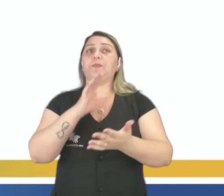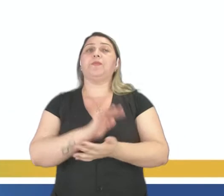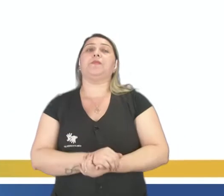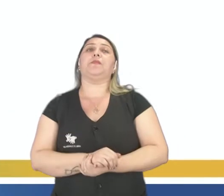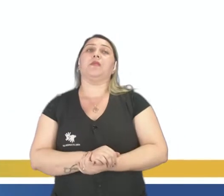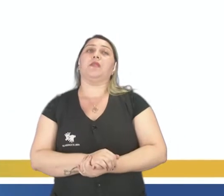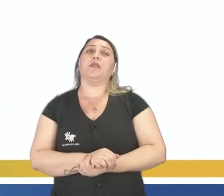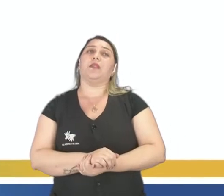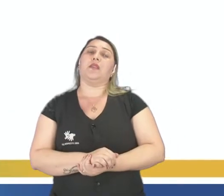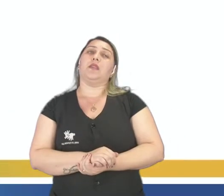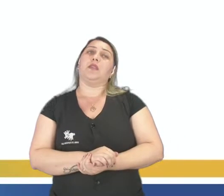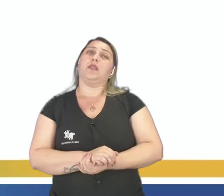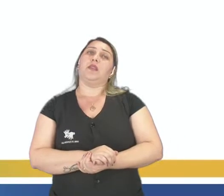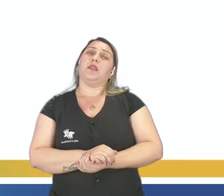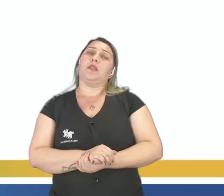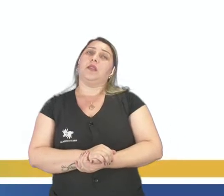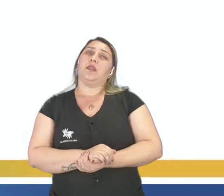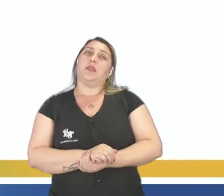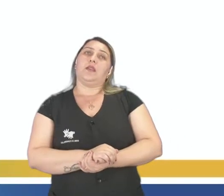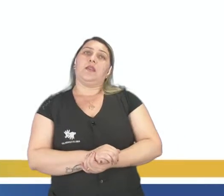obrigada. Então,